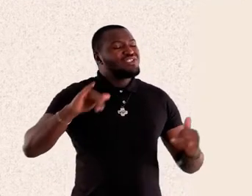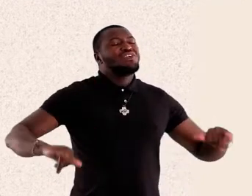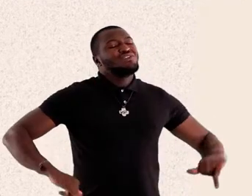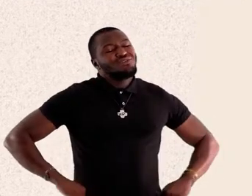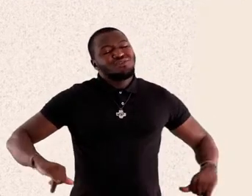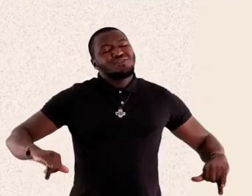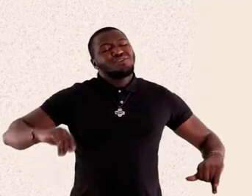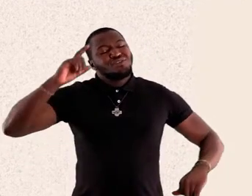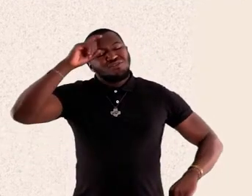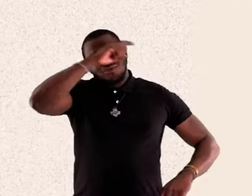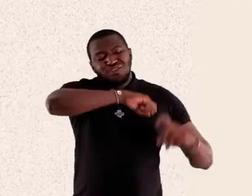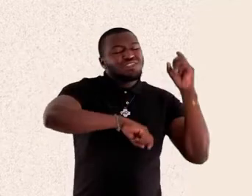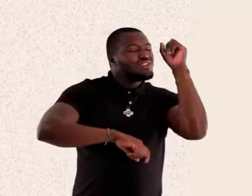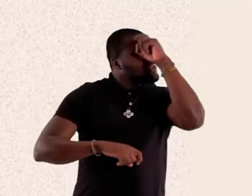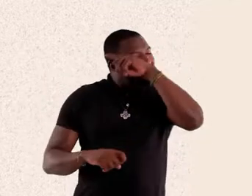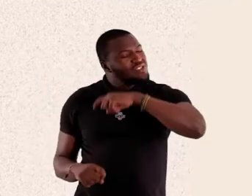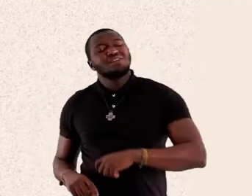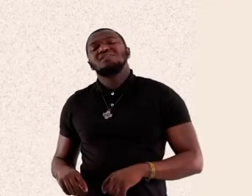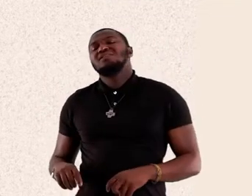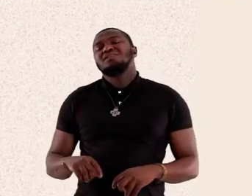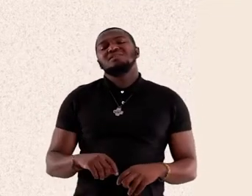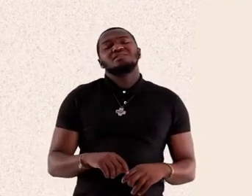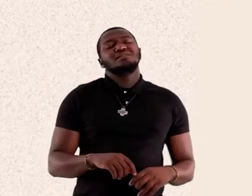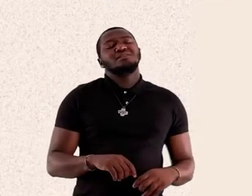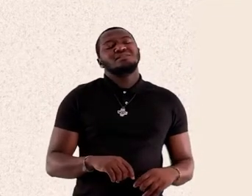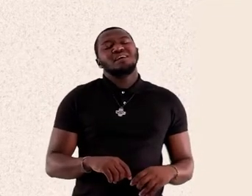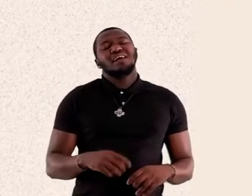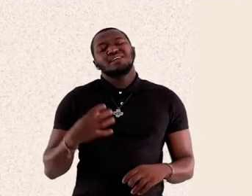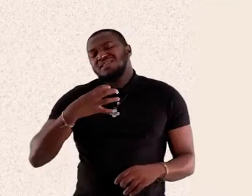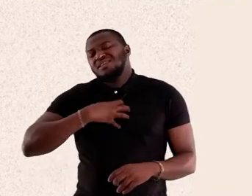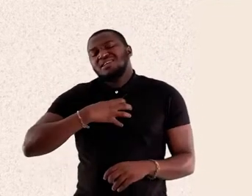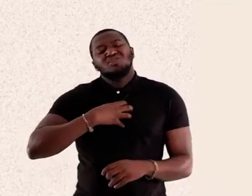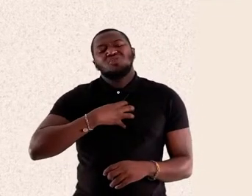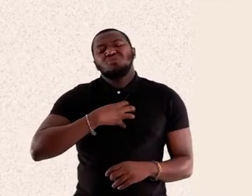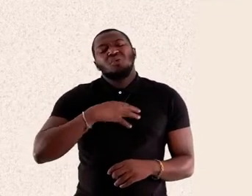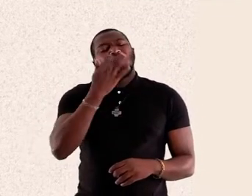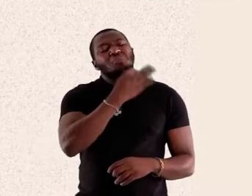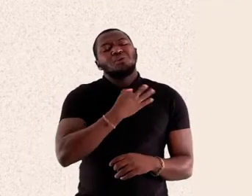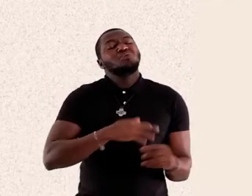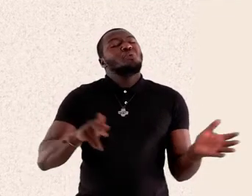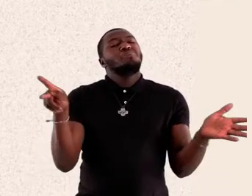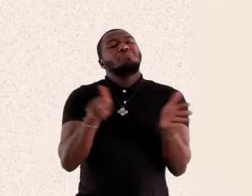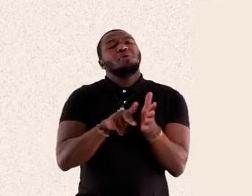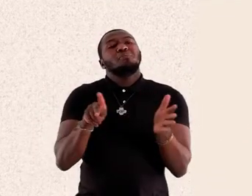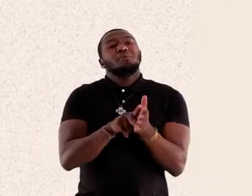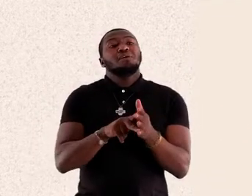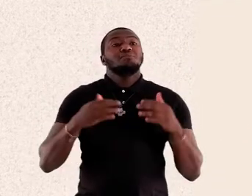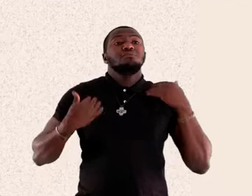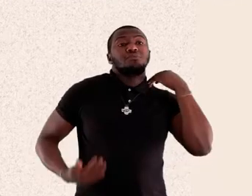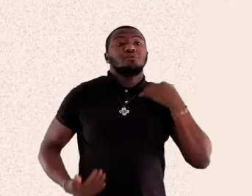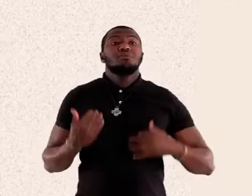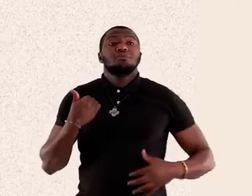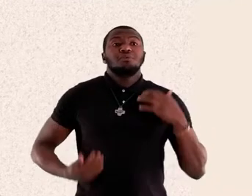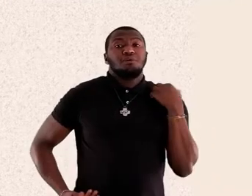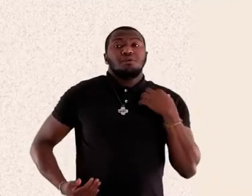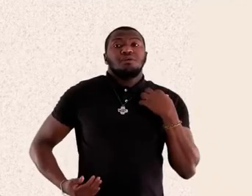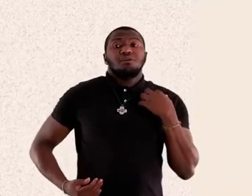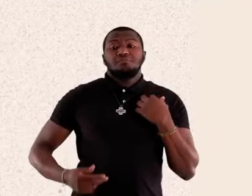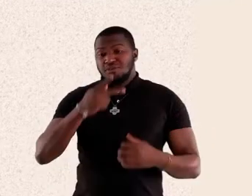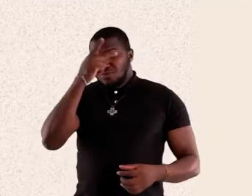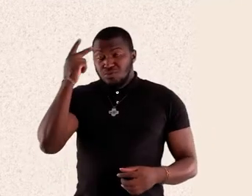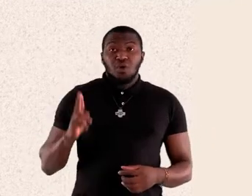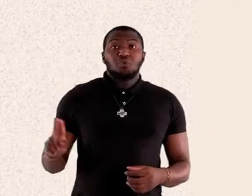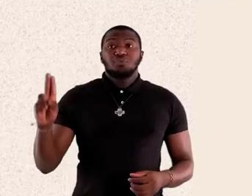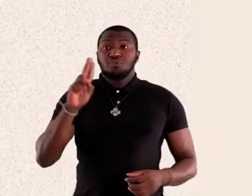é que dói no corpo dói no corpo né gente Às vezes a pessoa usa até uma